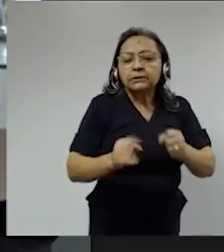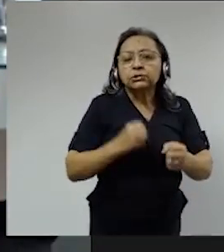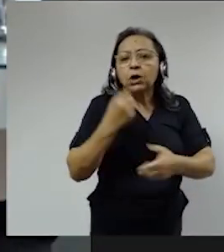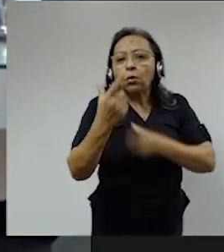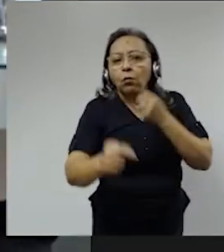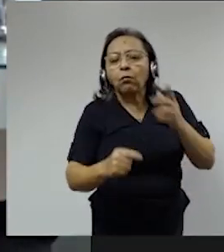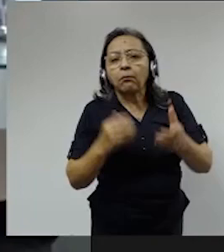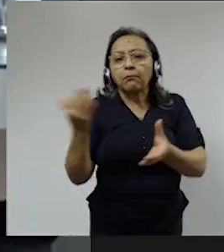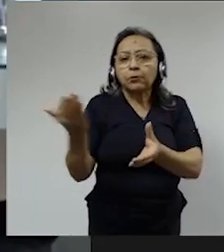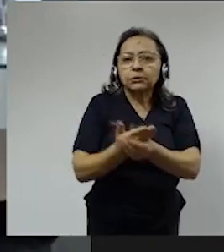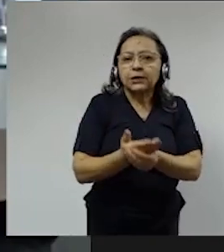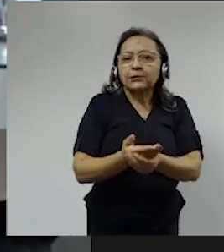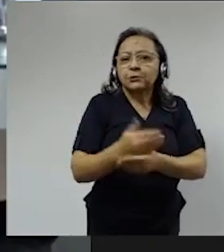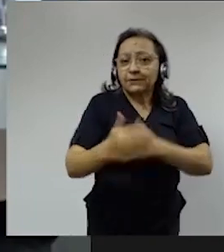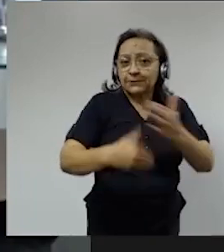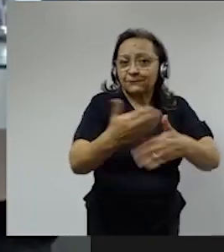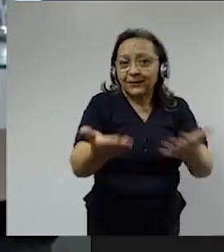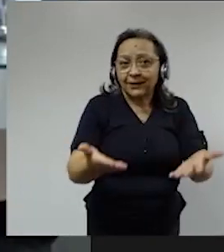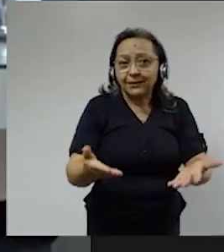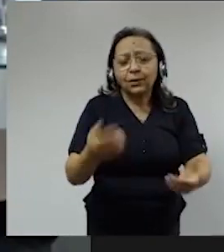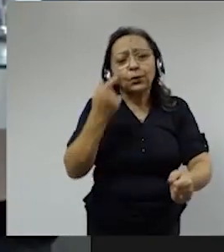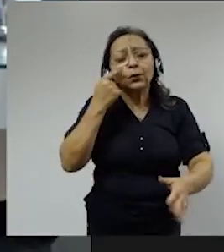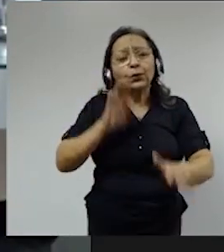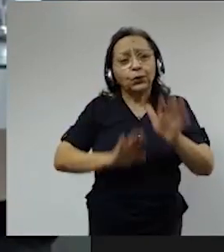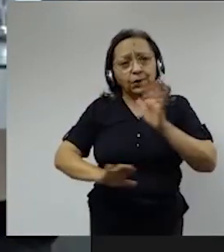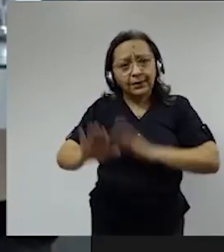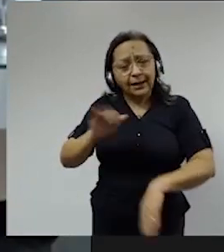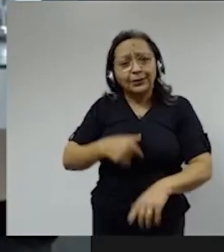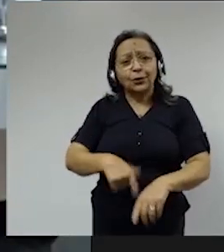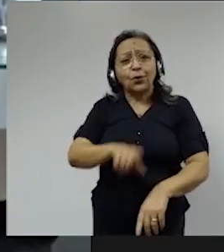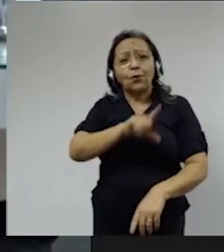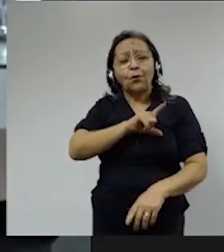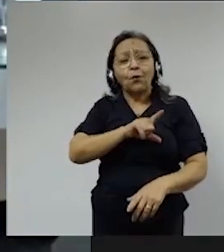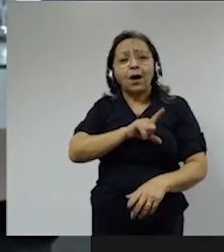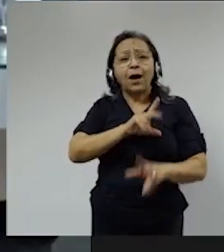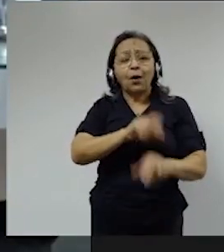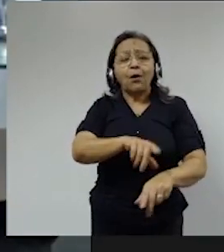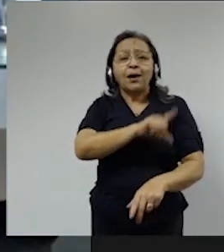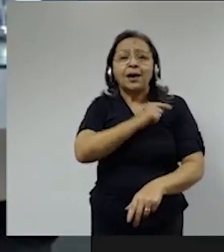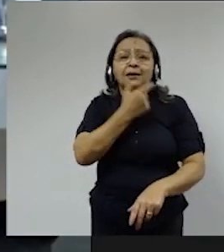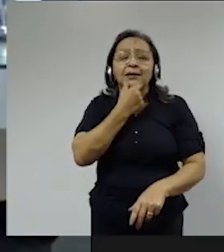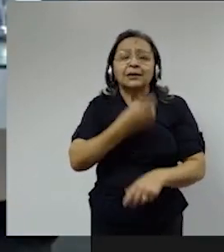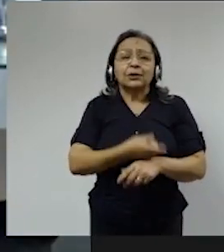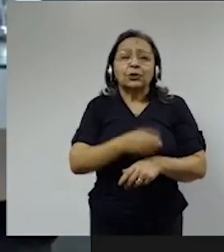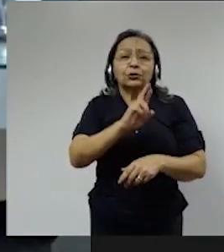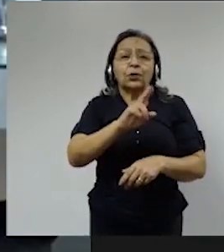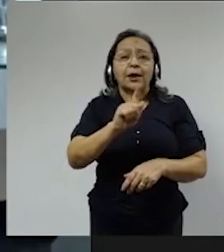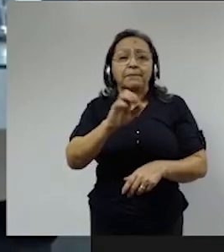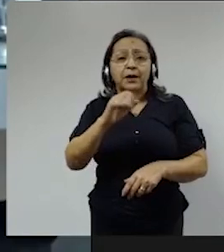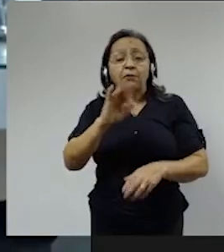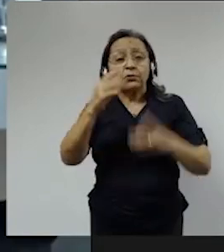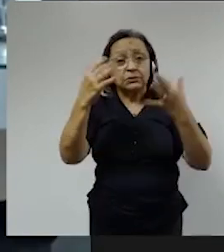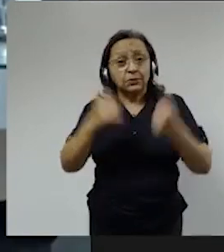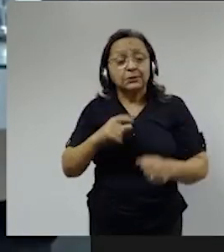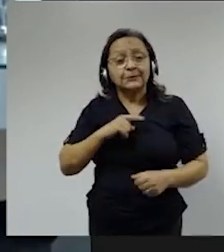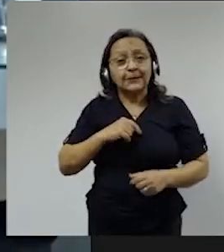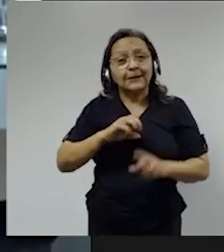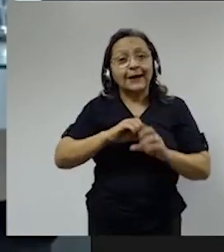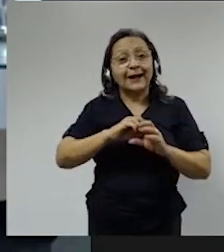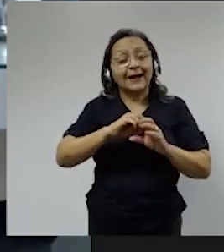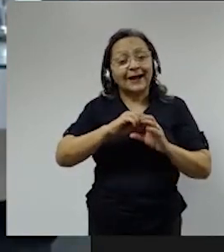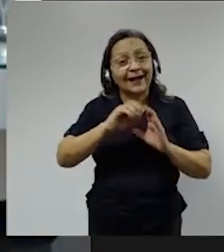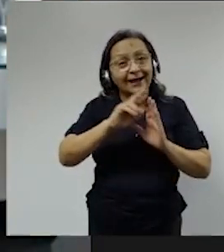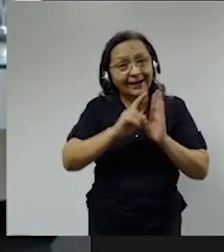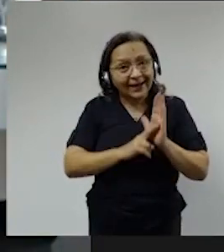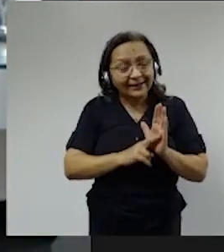algum processo que você está desenvolvendo. Tem cuidado, como o doutor Gabriel falou, a gente tem a questão do caráter inovador. Se você fala e expõe isso publicamente,